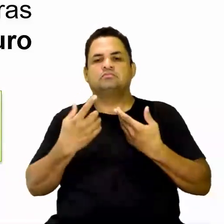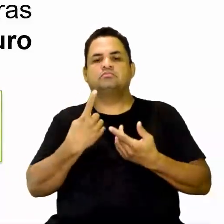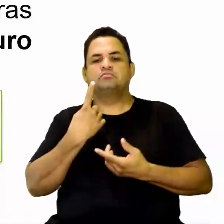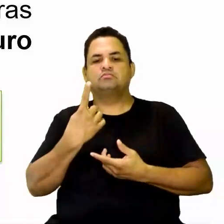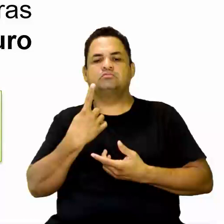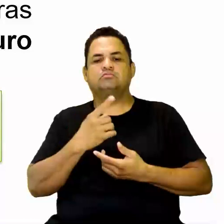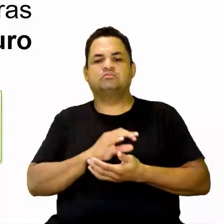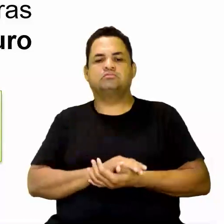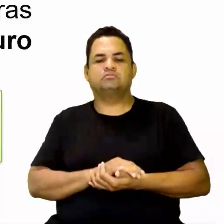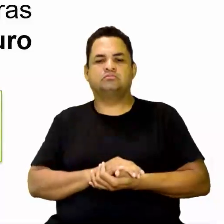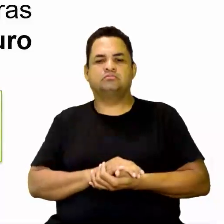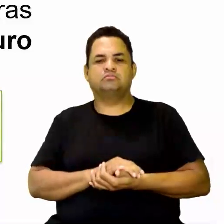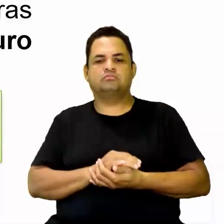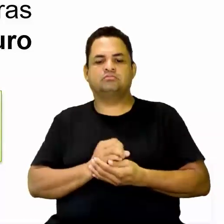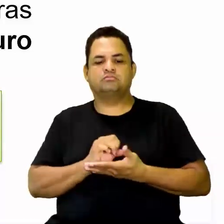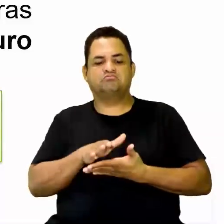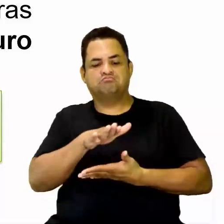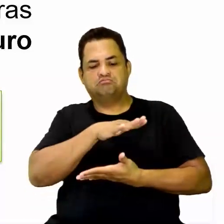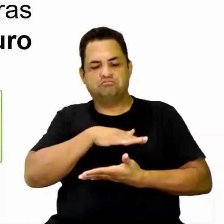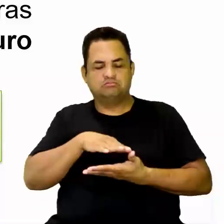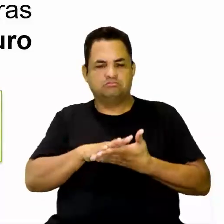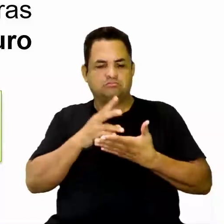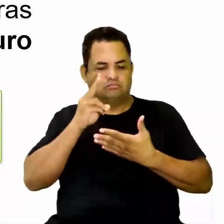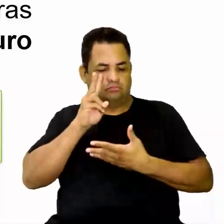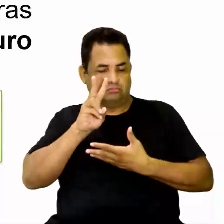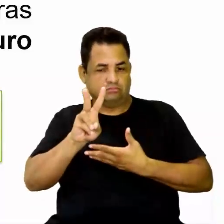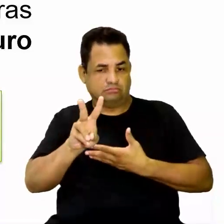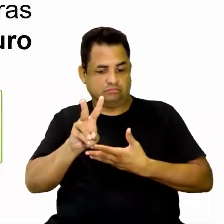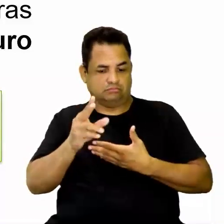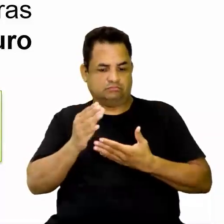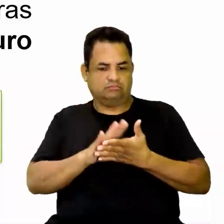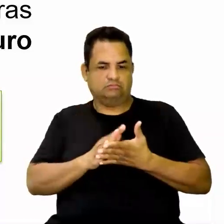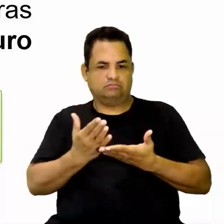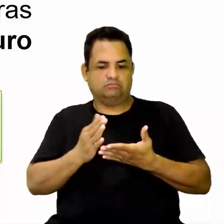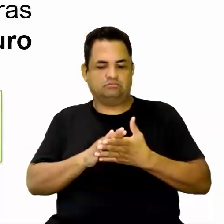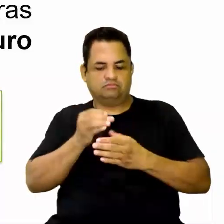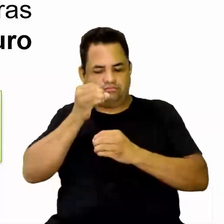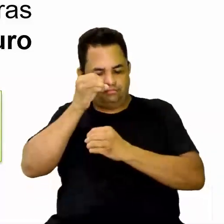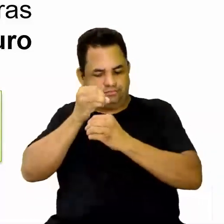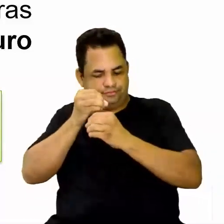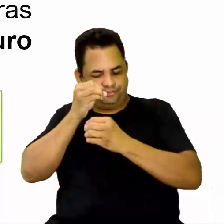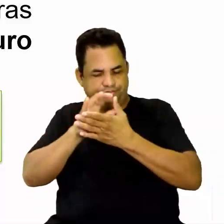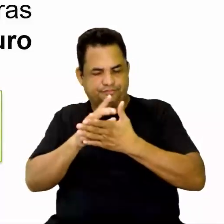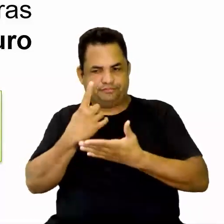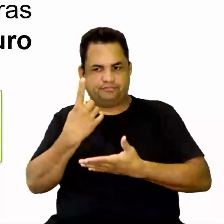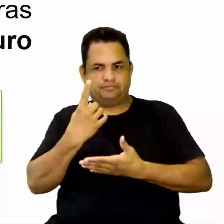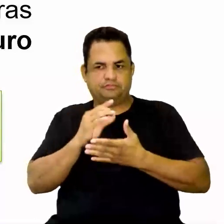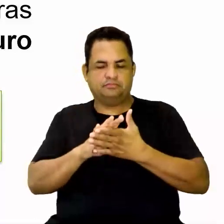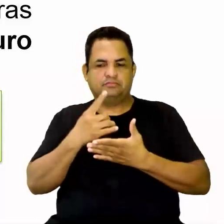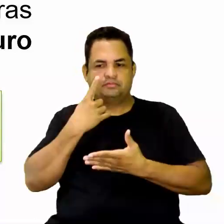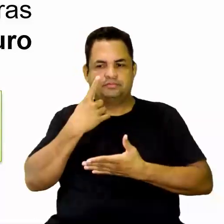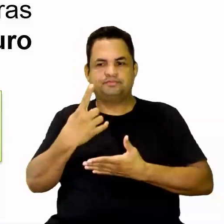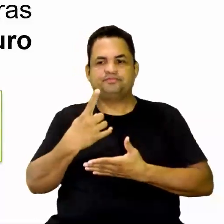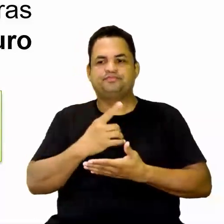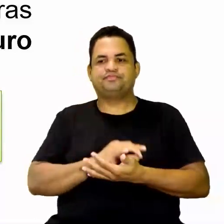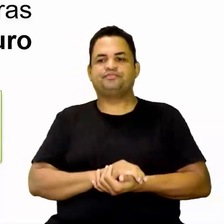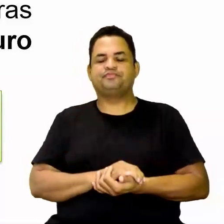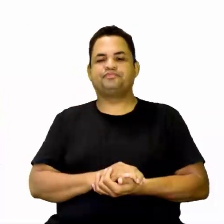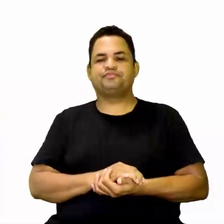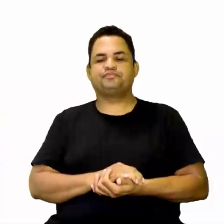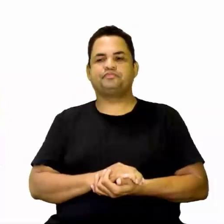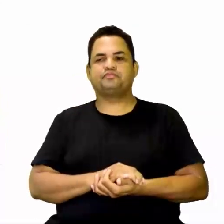um único aspecto do ponto de vista macroscópico, quer dizer, você observando isso a olho nu.